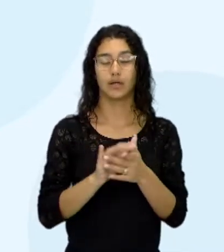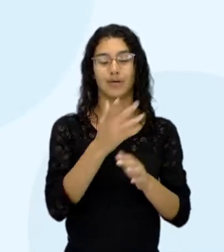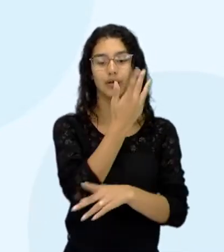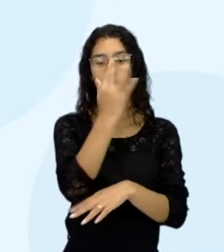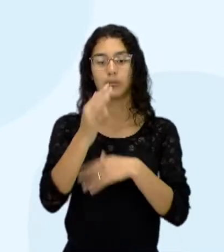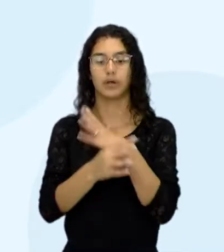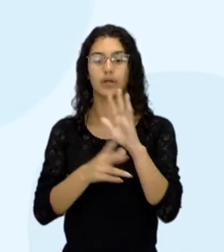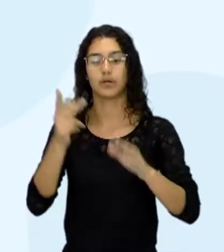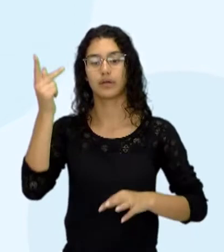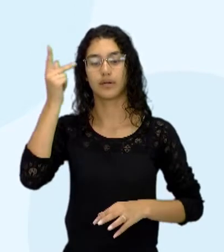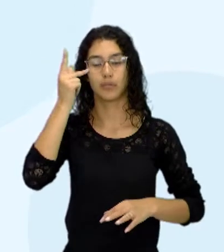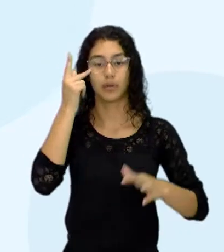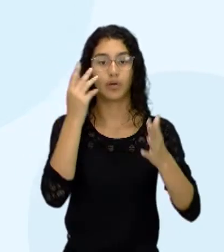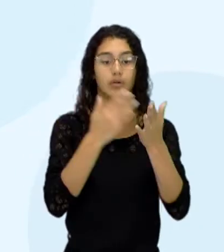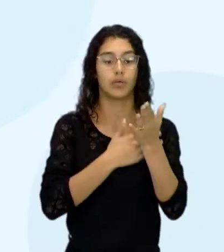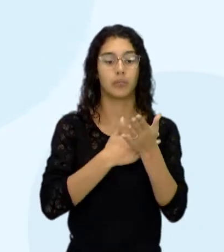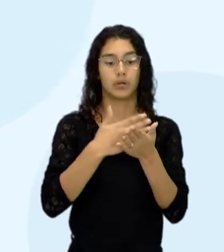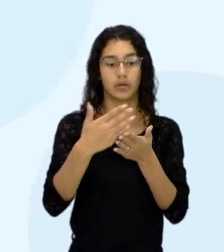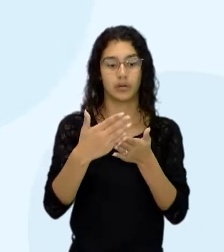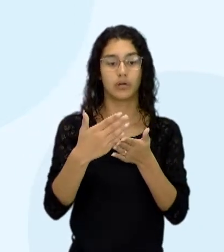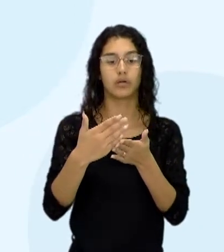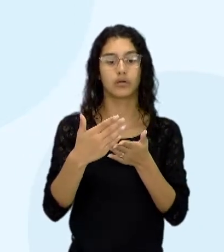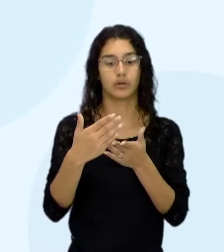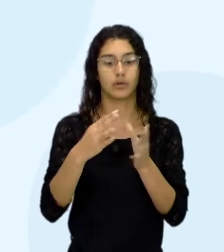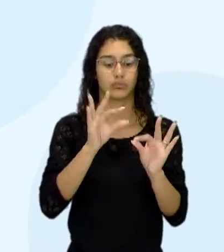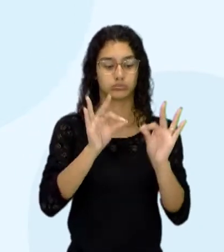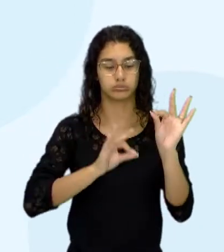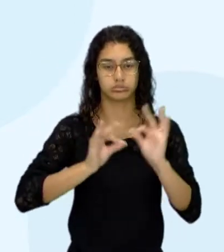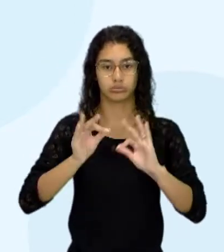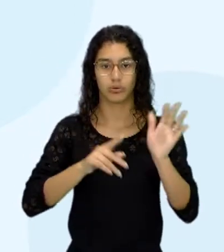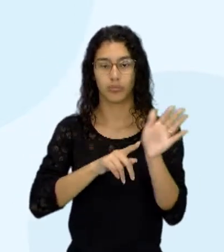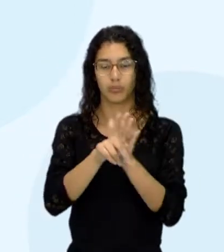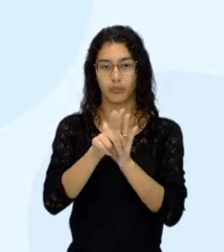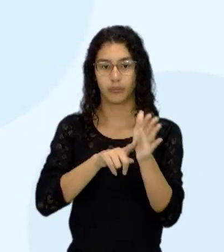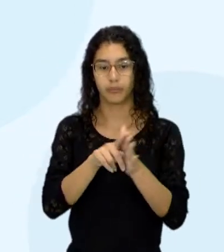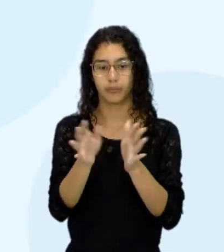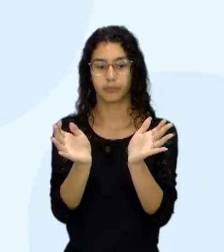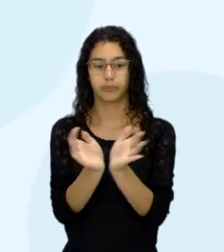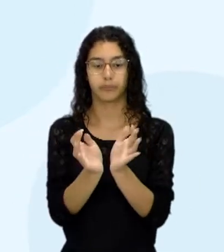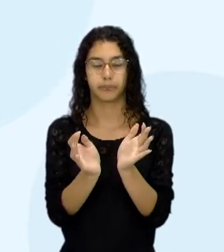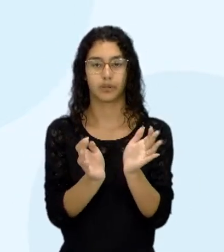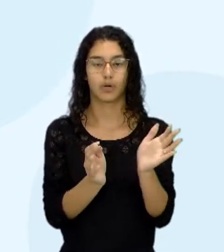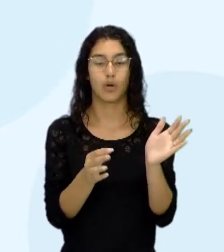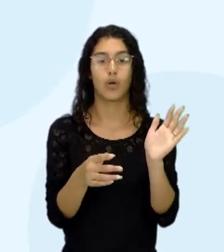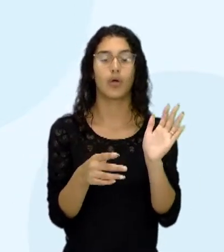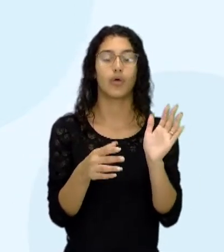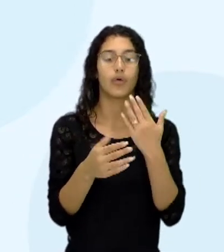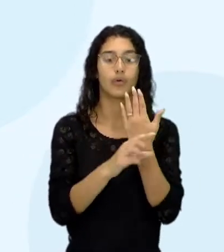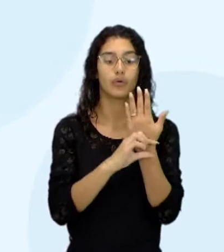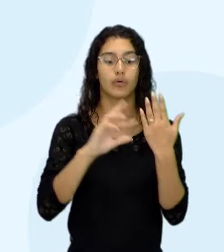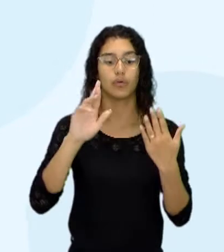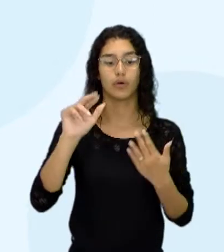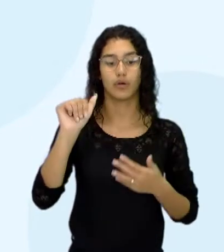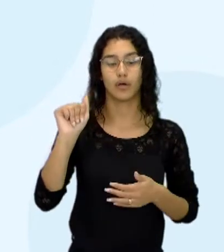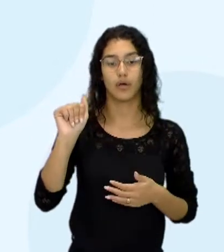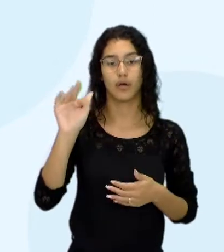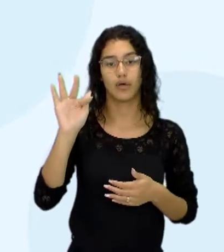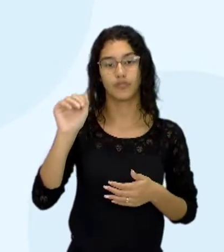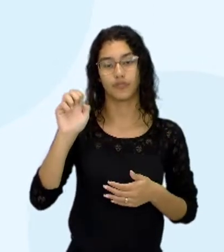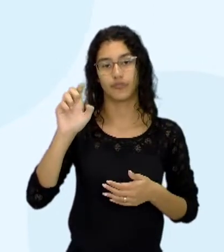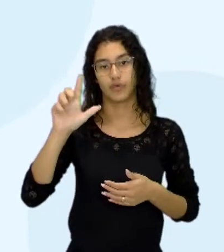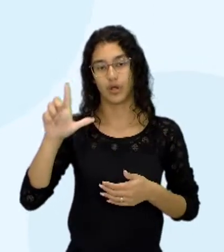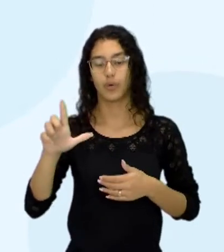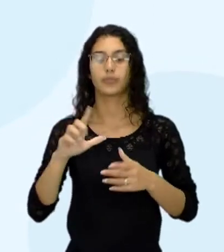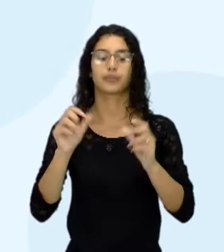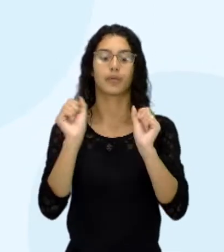nasceu de workshop organizado por empresa de pesquisa, uma matéria do Rafael Oliveira. E aí nós temos também uma imagem, que é uma